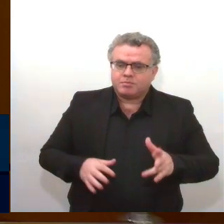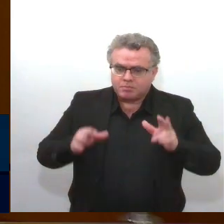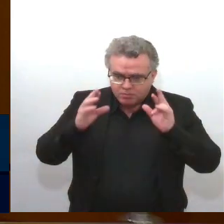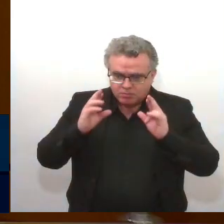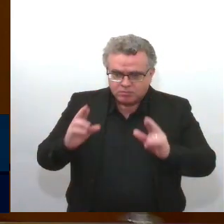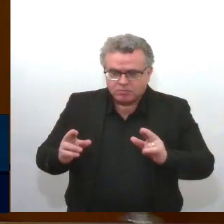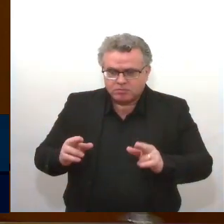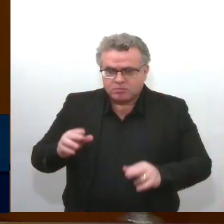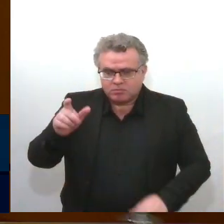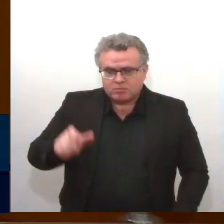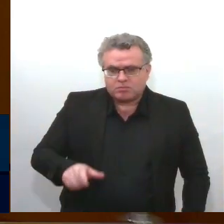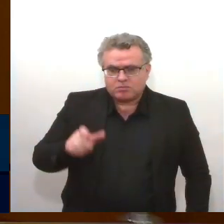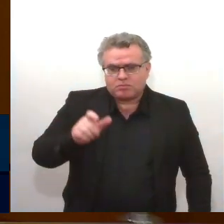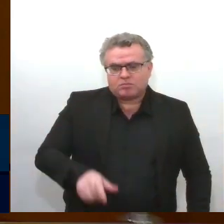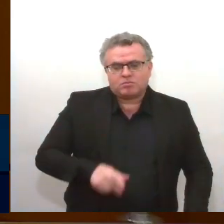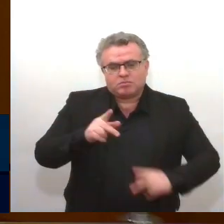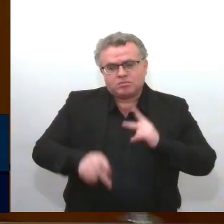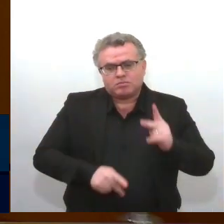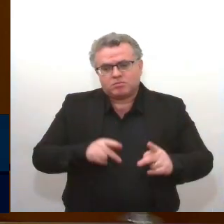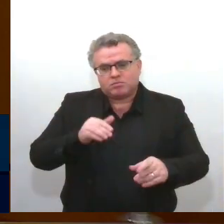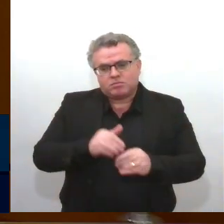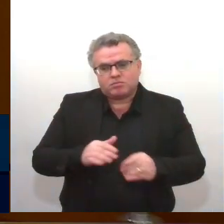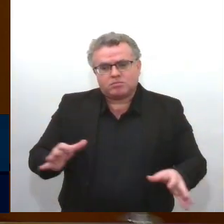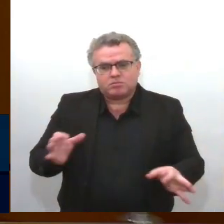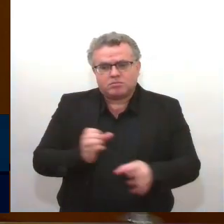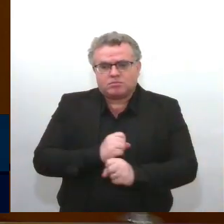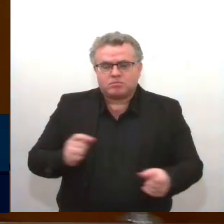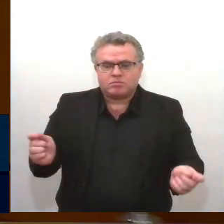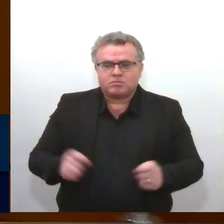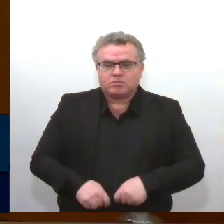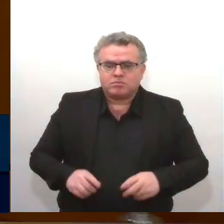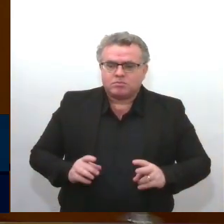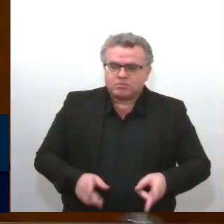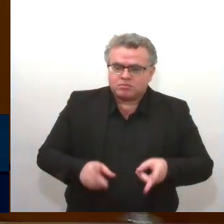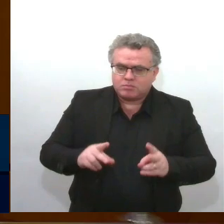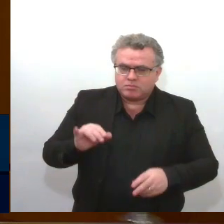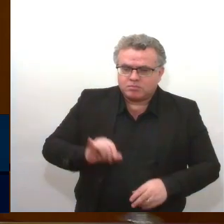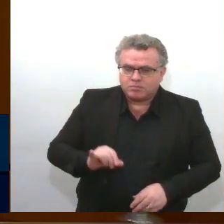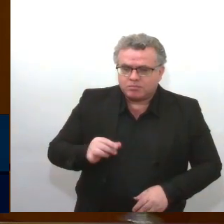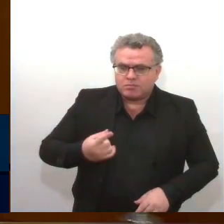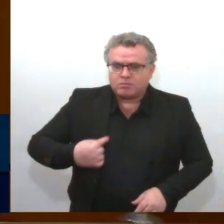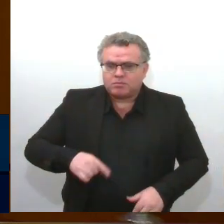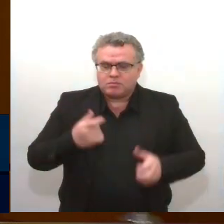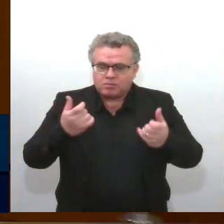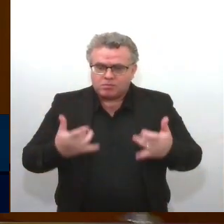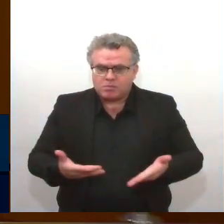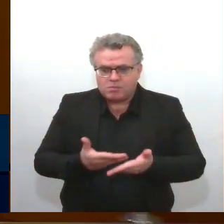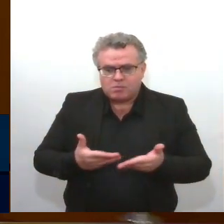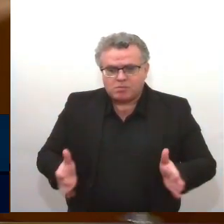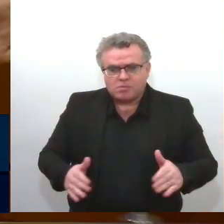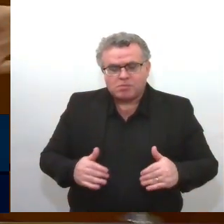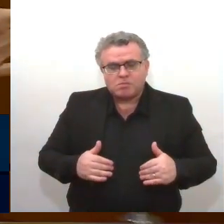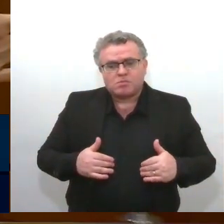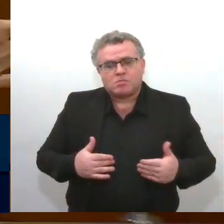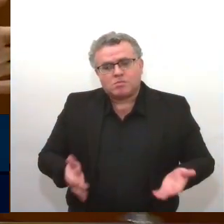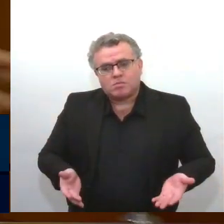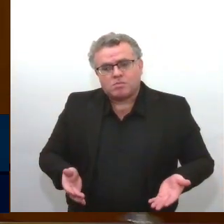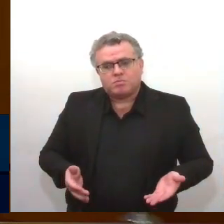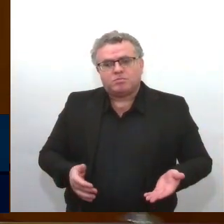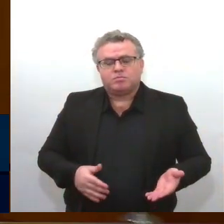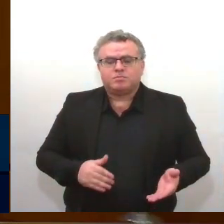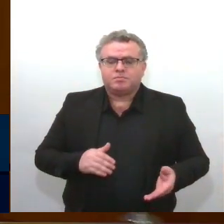das urnas é muito importante a gente dizer isso né Afinal de contas eleição terminou no